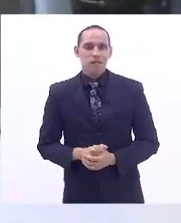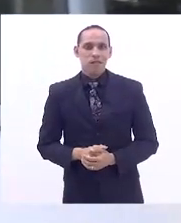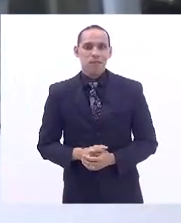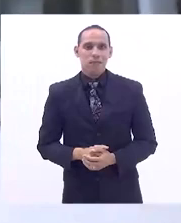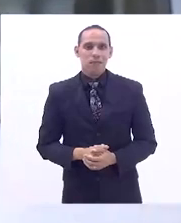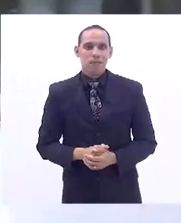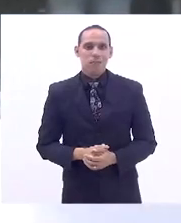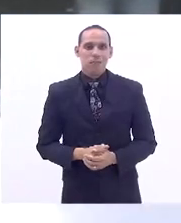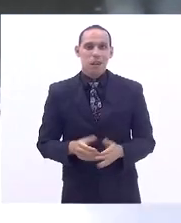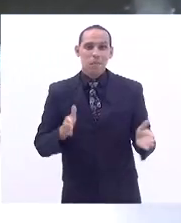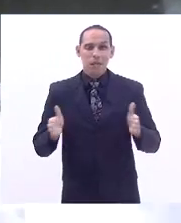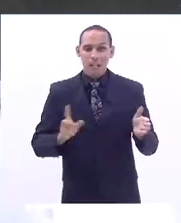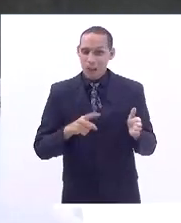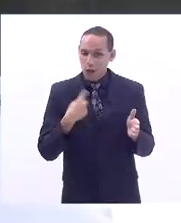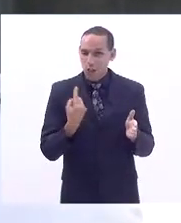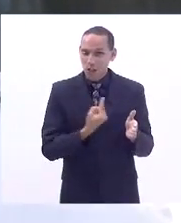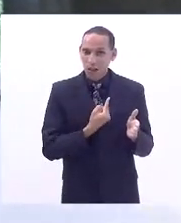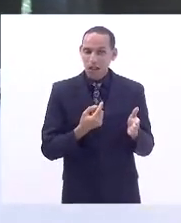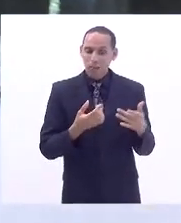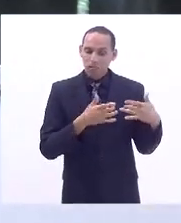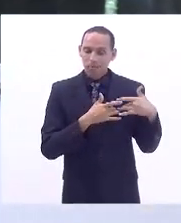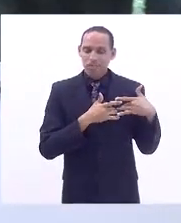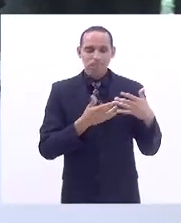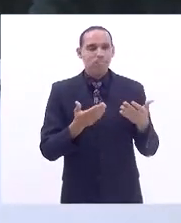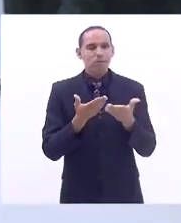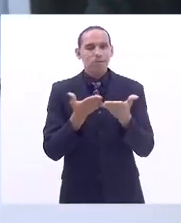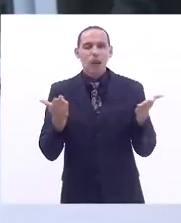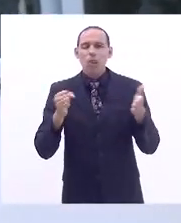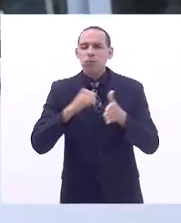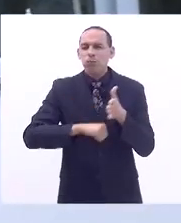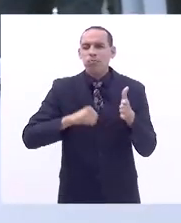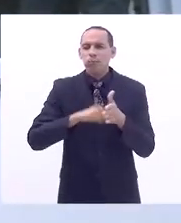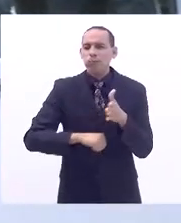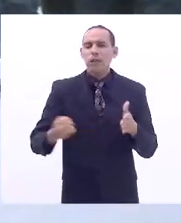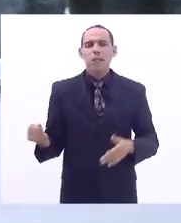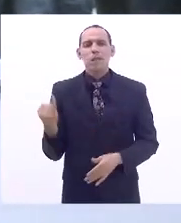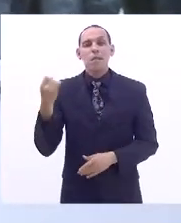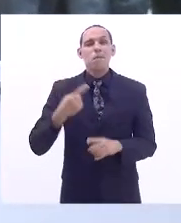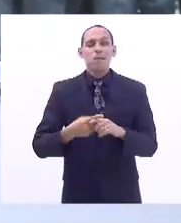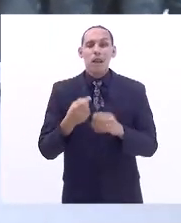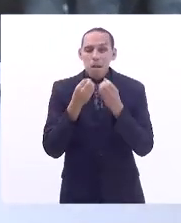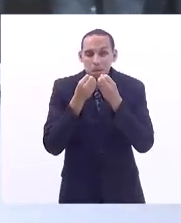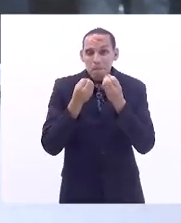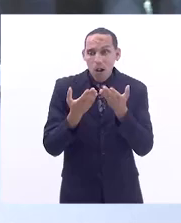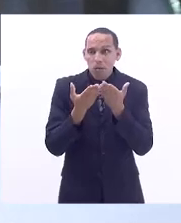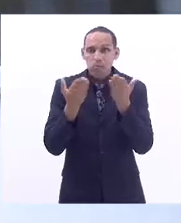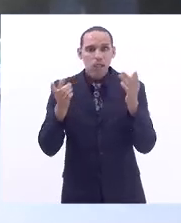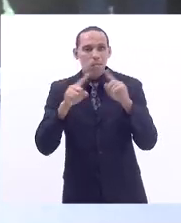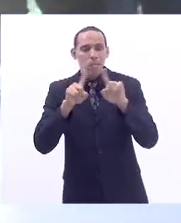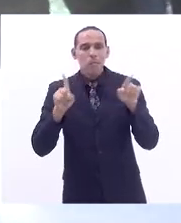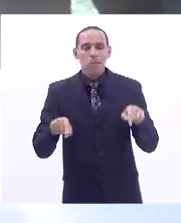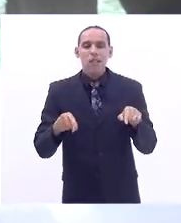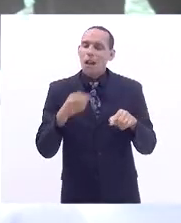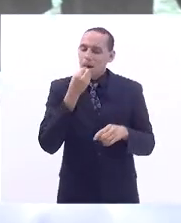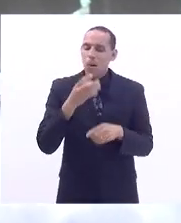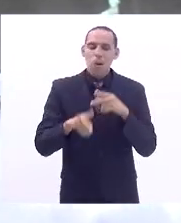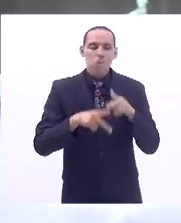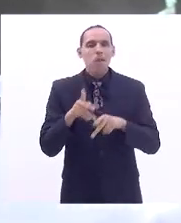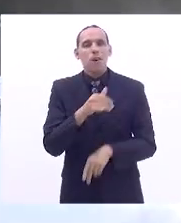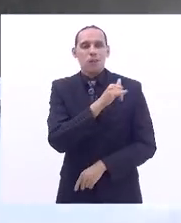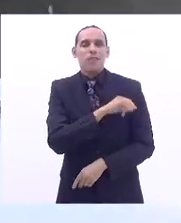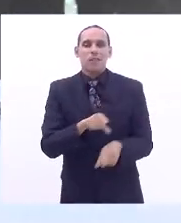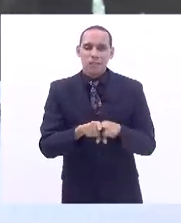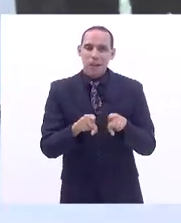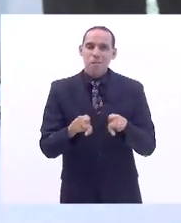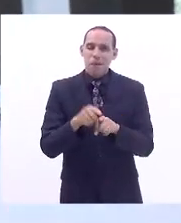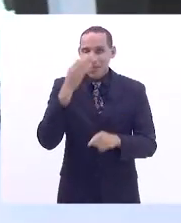o nosso mandato à disposição dessa importante luta porque o que é bom para o servidor o ponto povo Fluminense